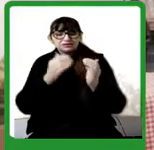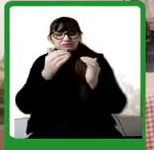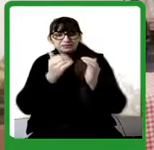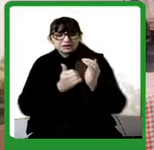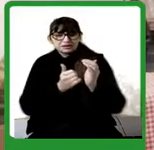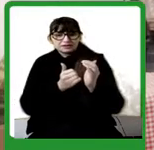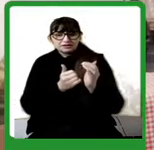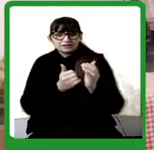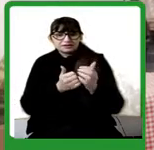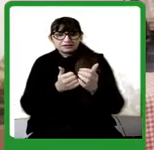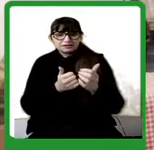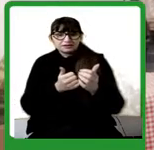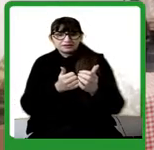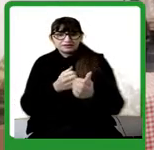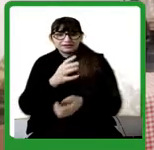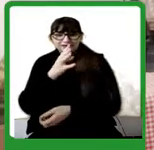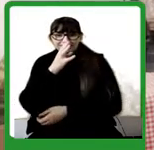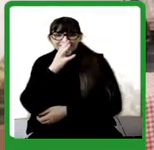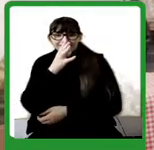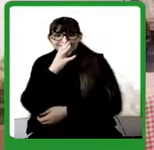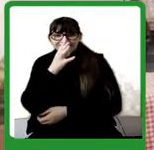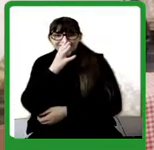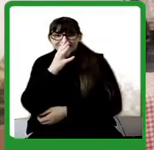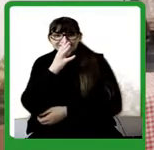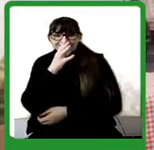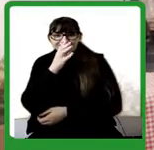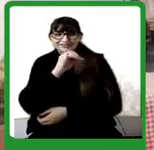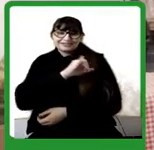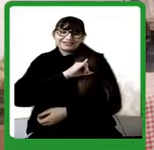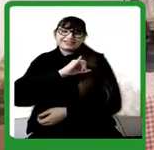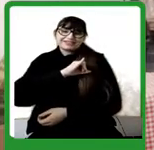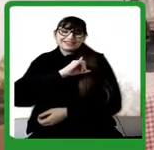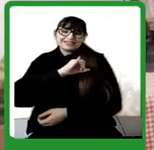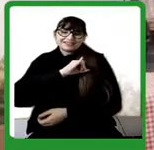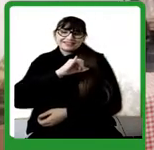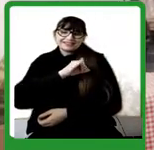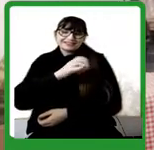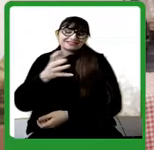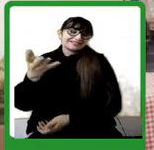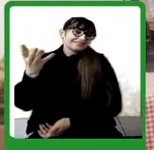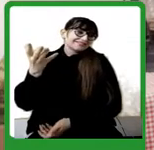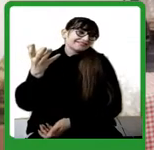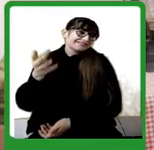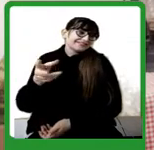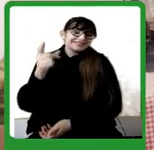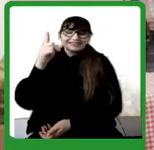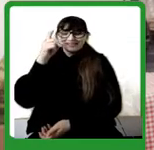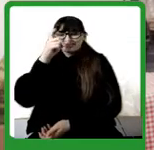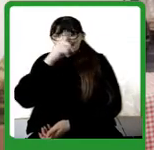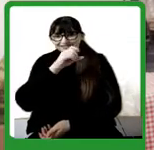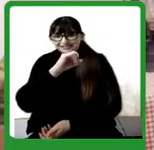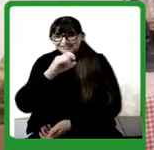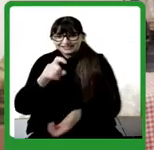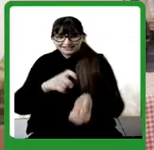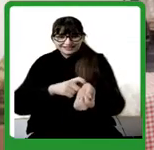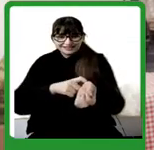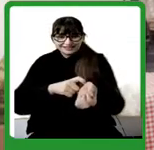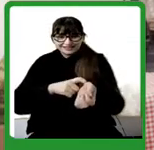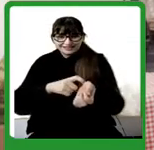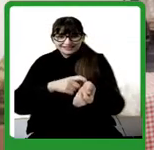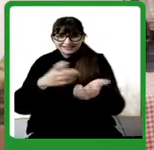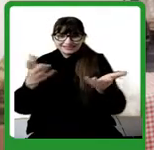Jogar assistir o Inter, assistir o Inter, o cara se mata, homem. Se o cara tá, estressado e assiste o Inter, o cara se